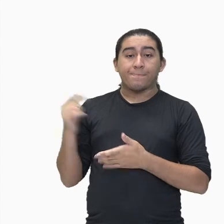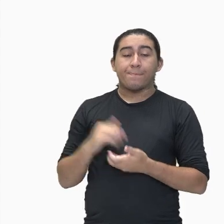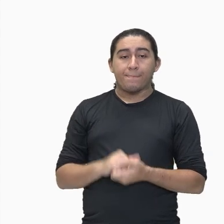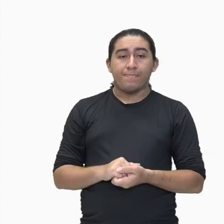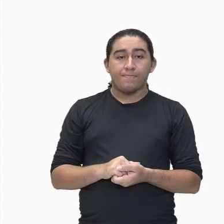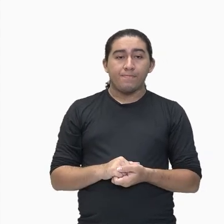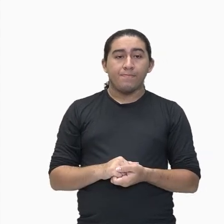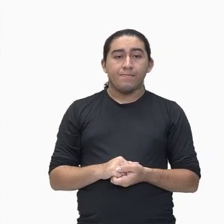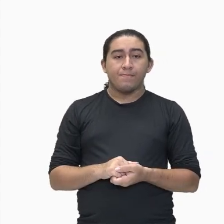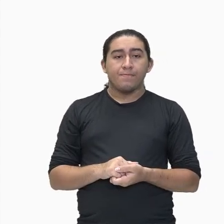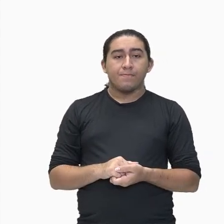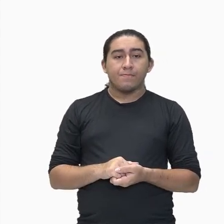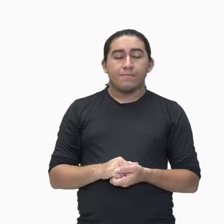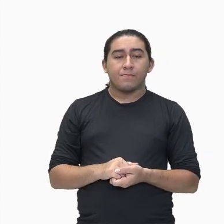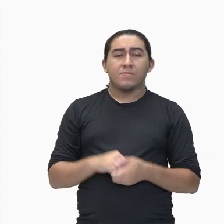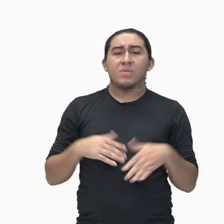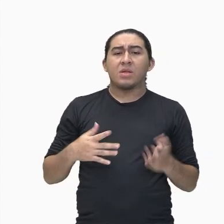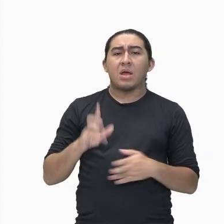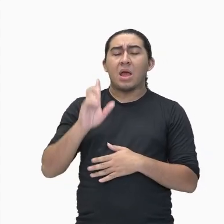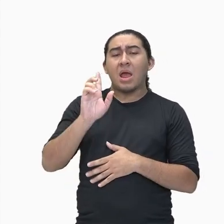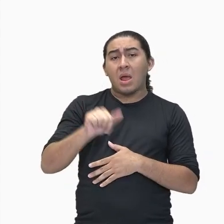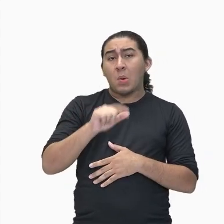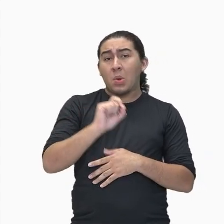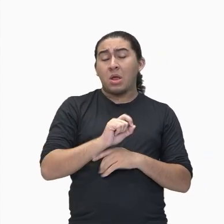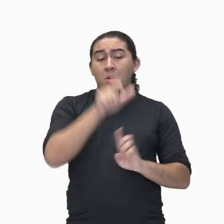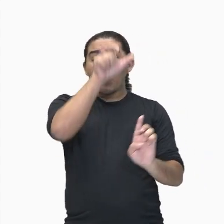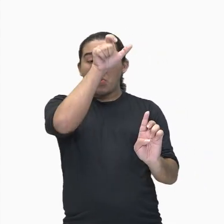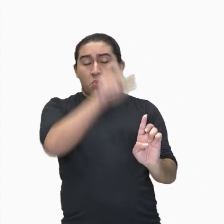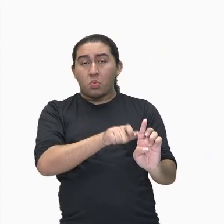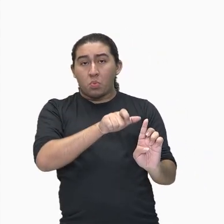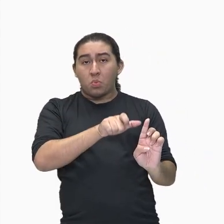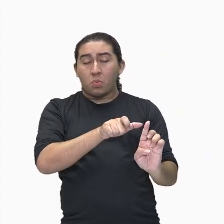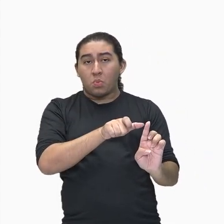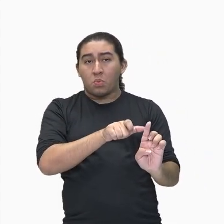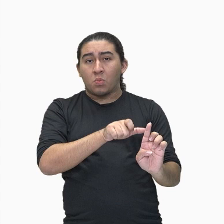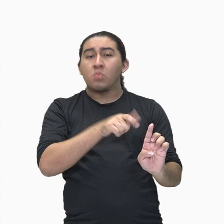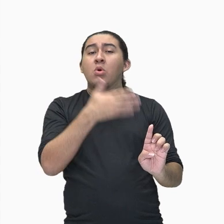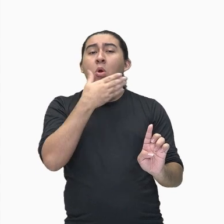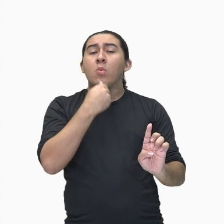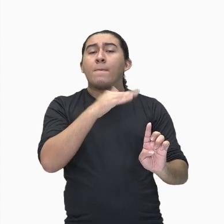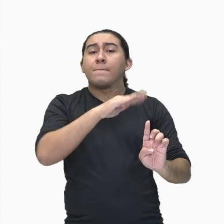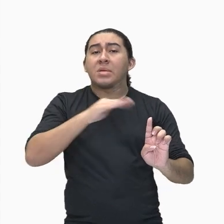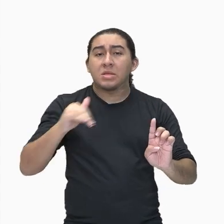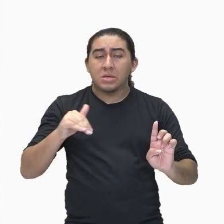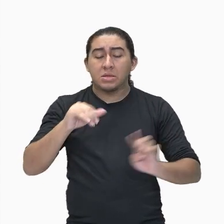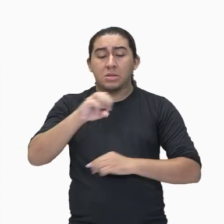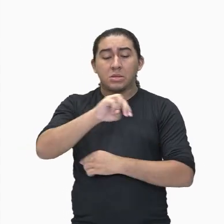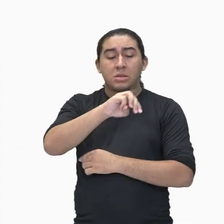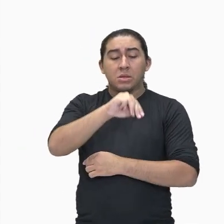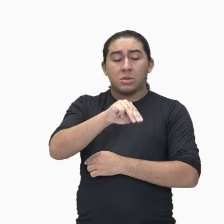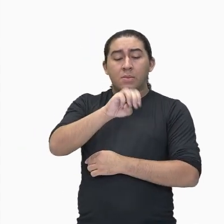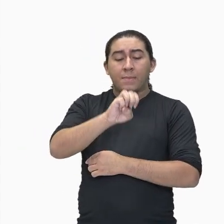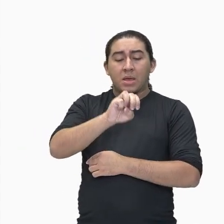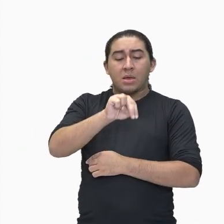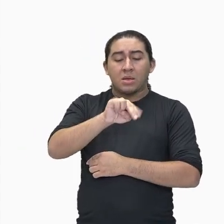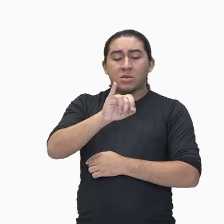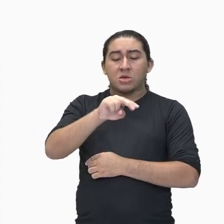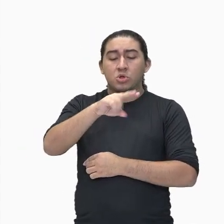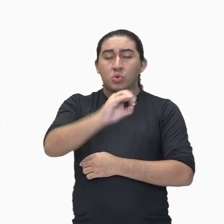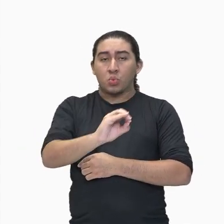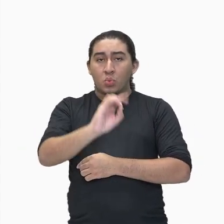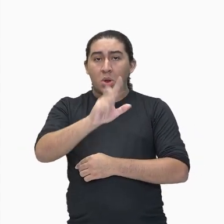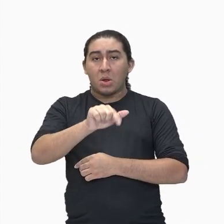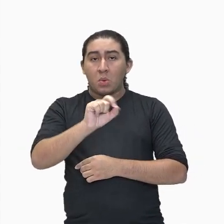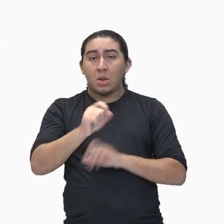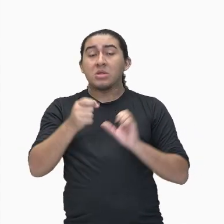que era um menino, chama substantivo menino. Tem palavras que estão caracterizando